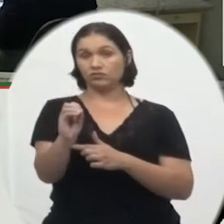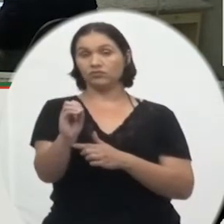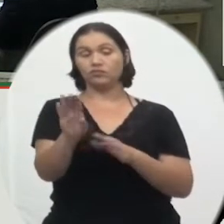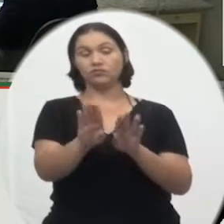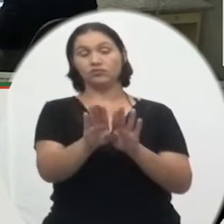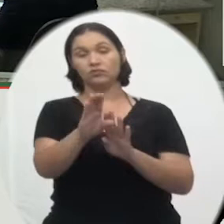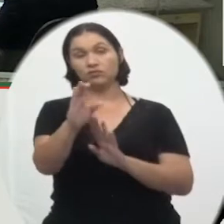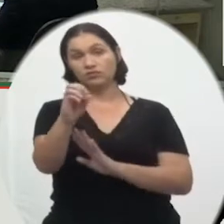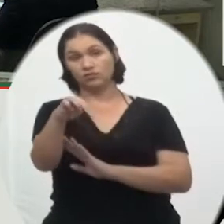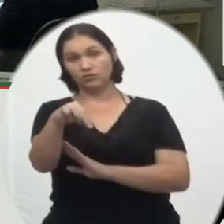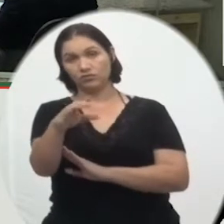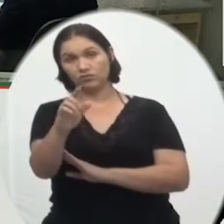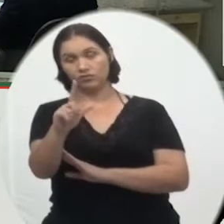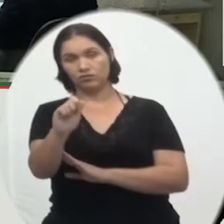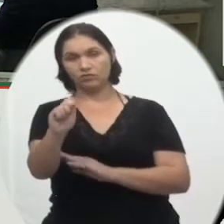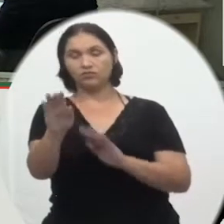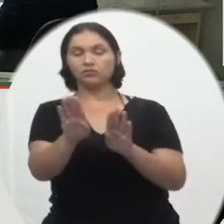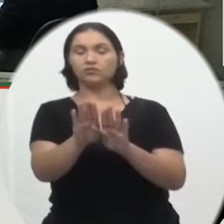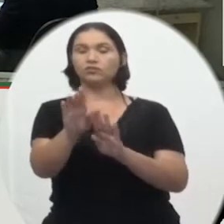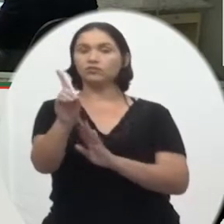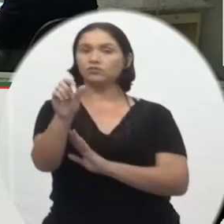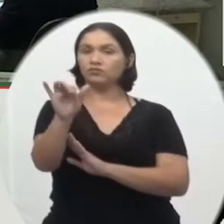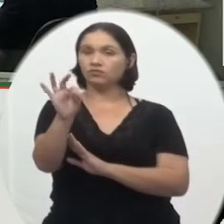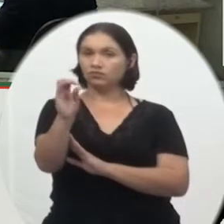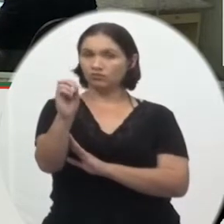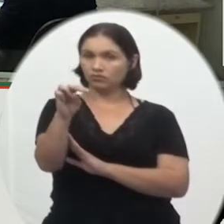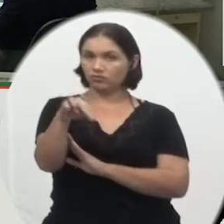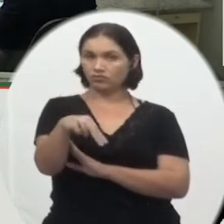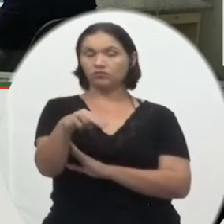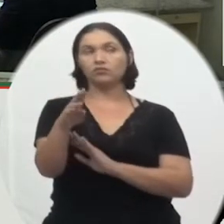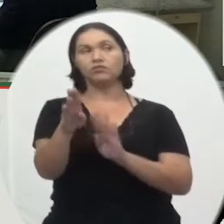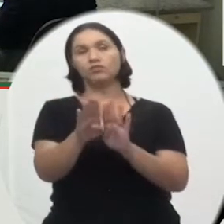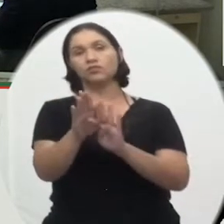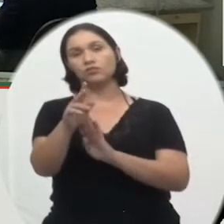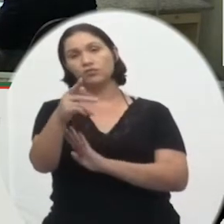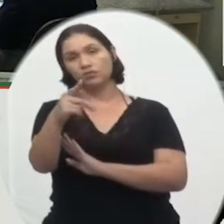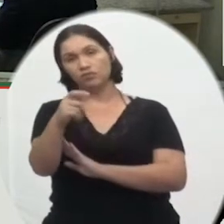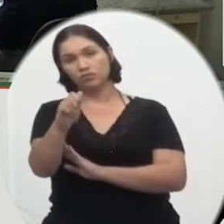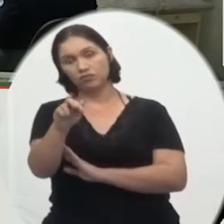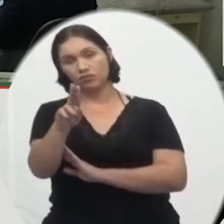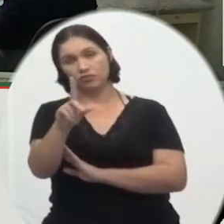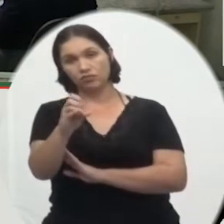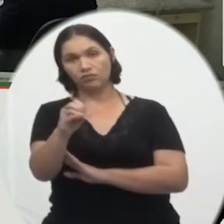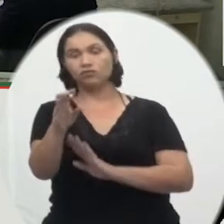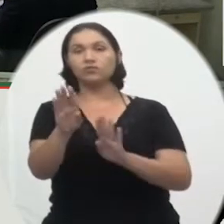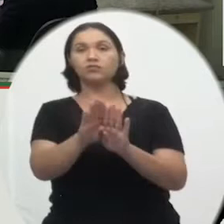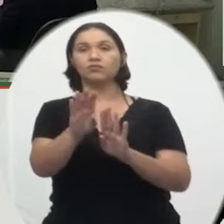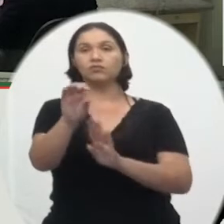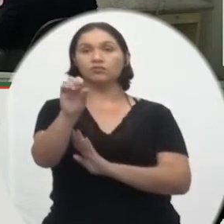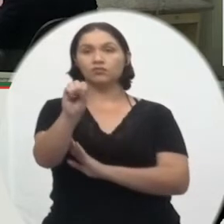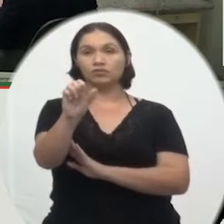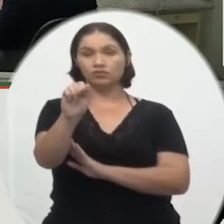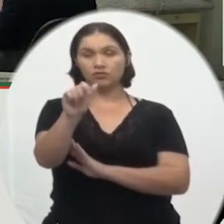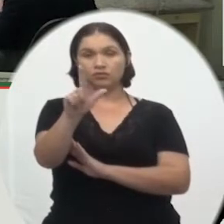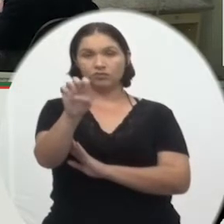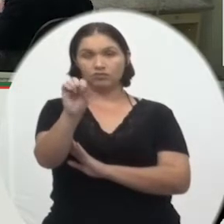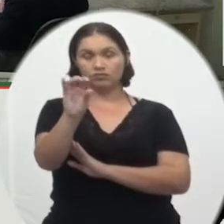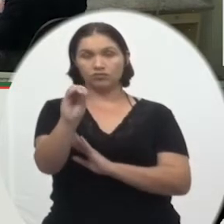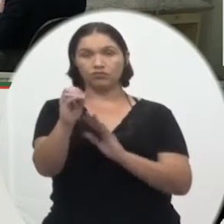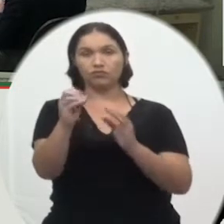do Nascimento, Dailton Feuze, José Paulo Ferrarese, Saralésio Lima e Tita